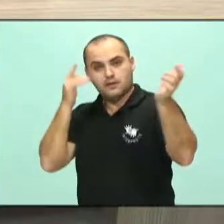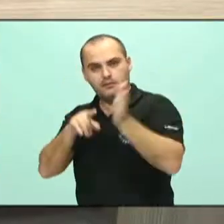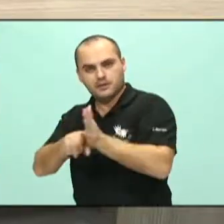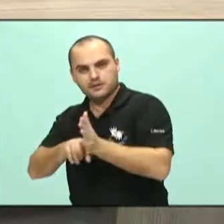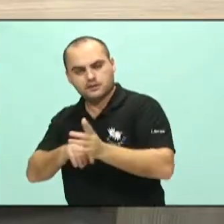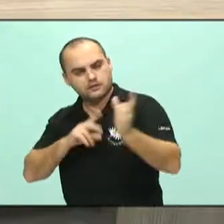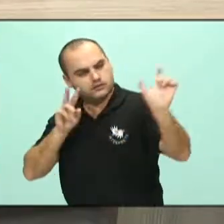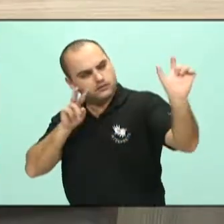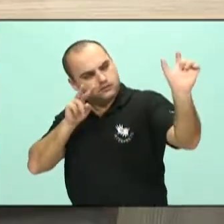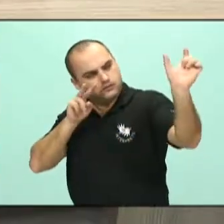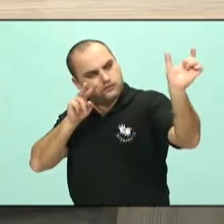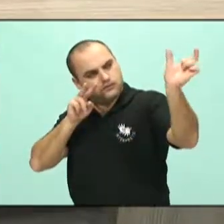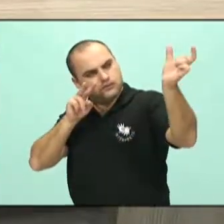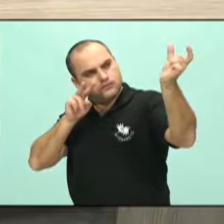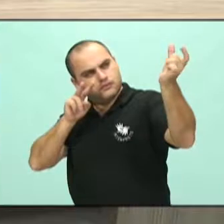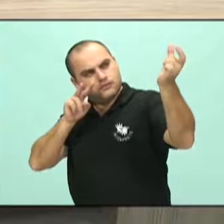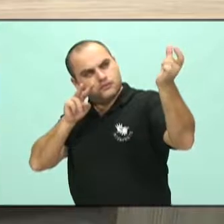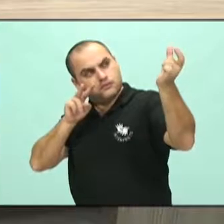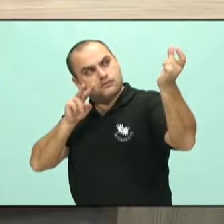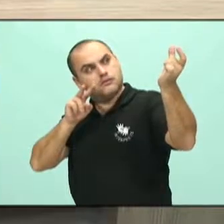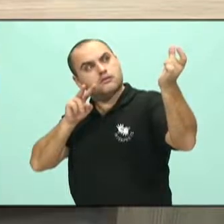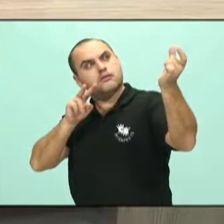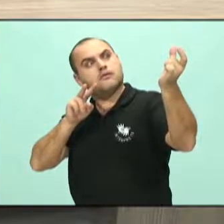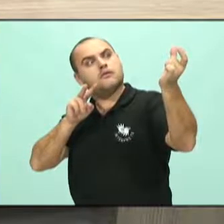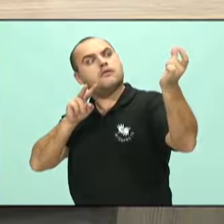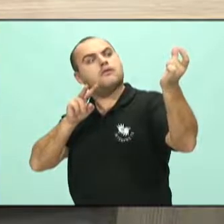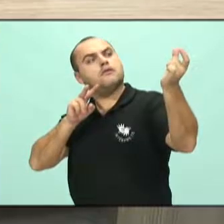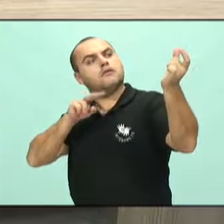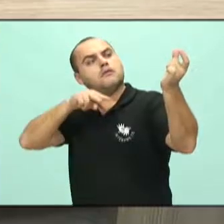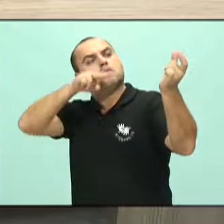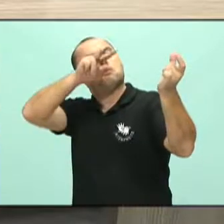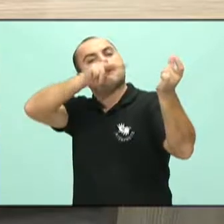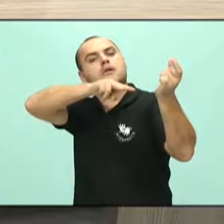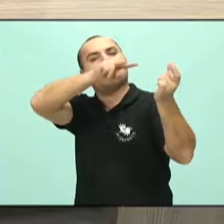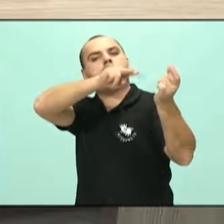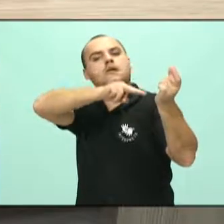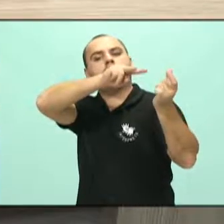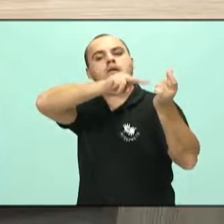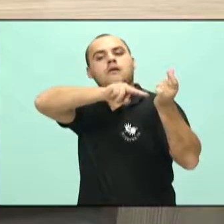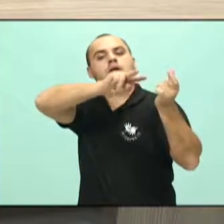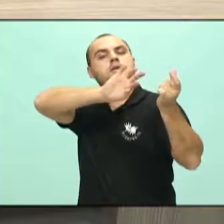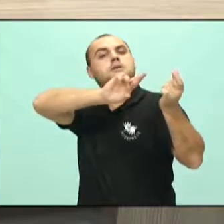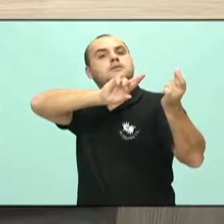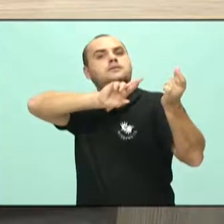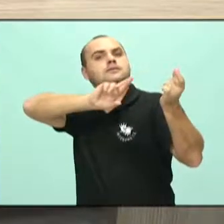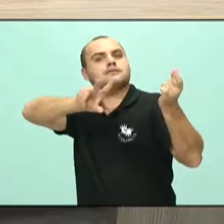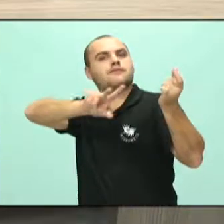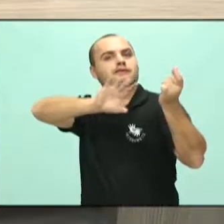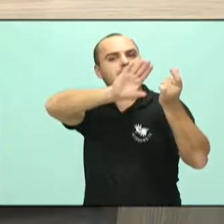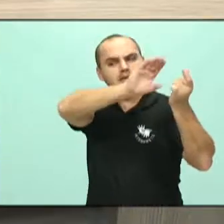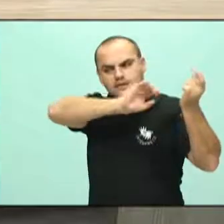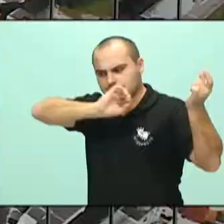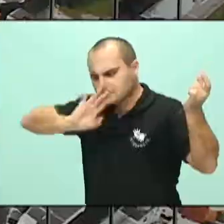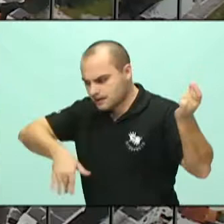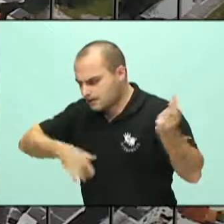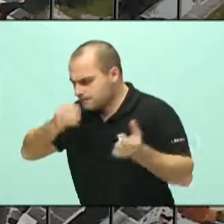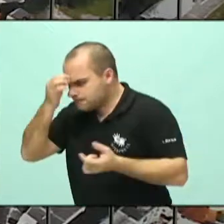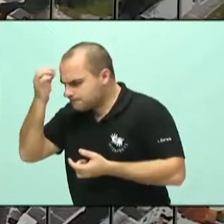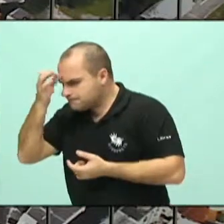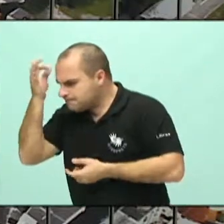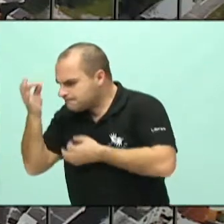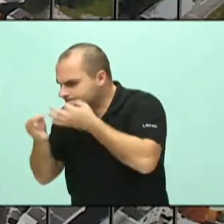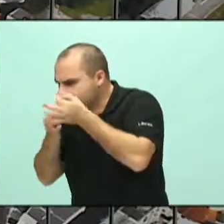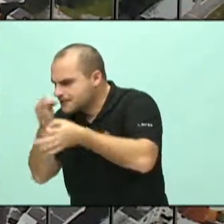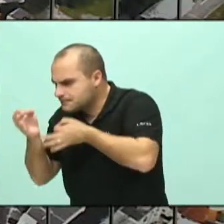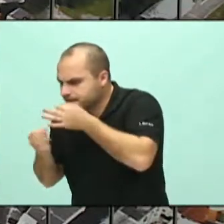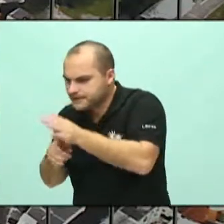posiciona, ele olha para o fato histórico e faz uma leitura daquele corpo. E isso permite que,